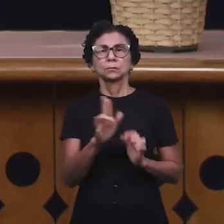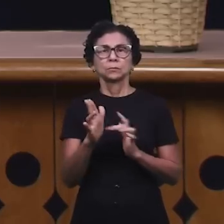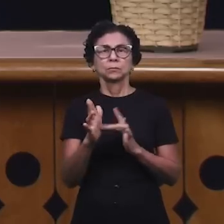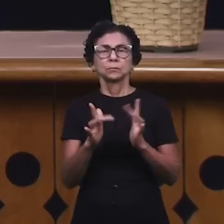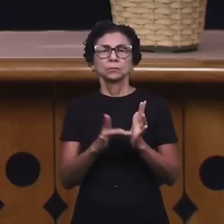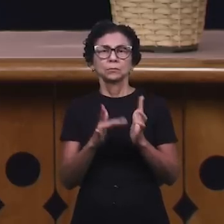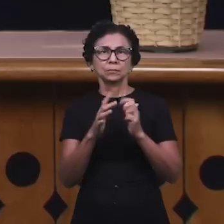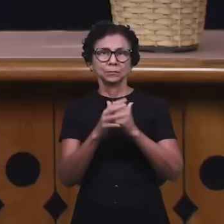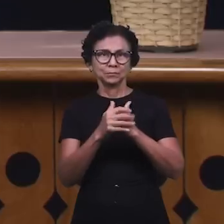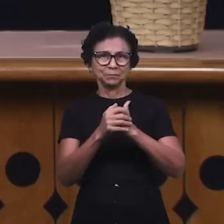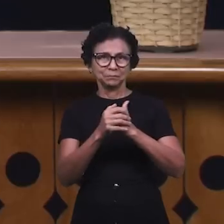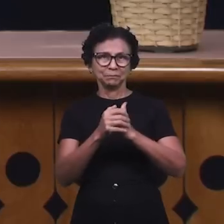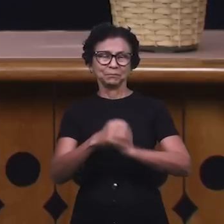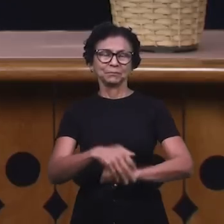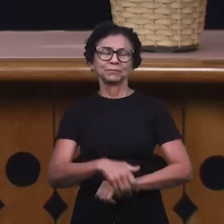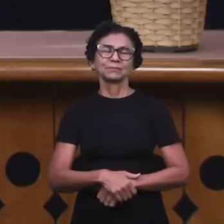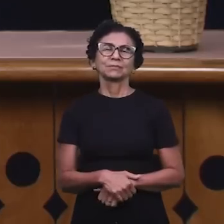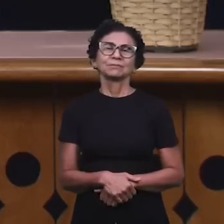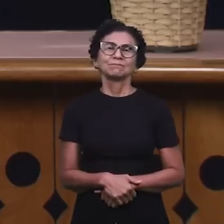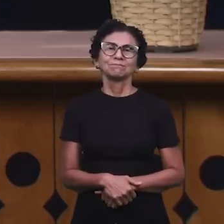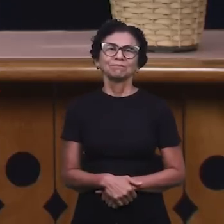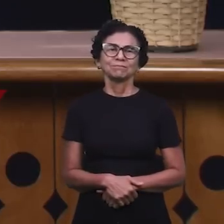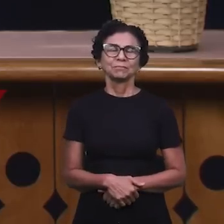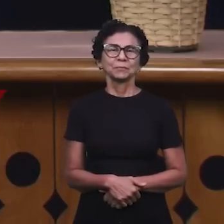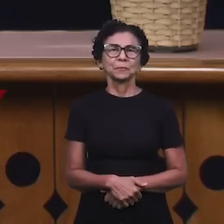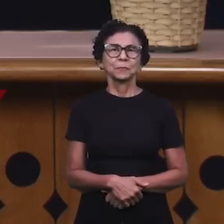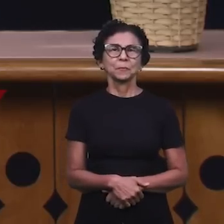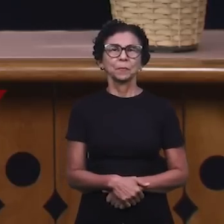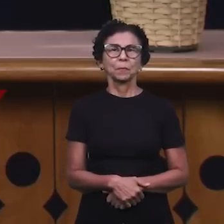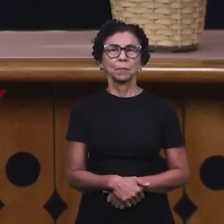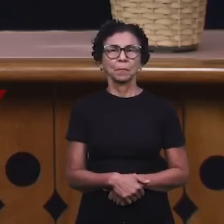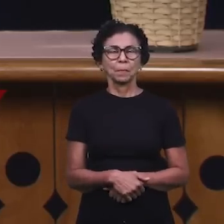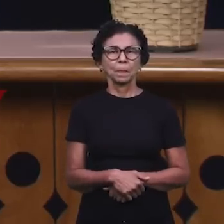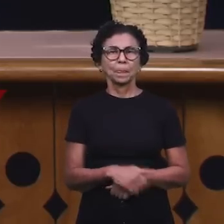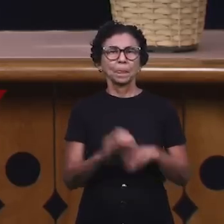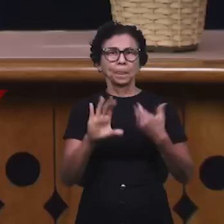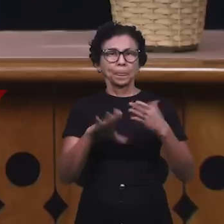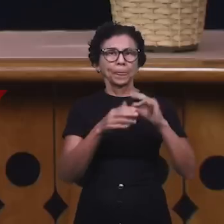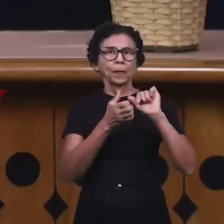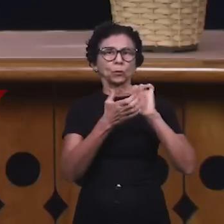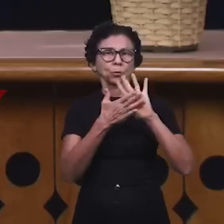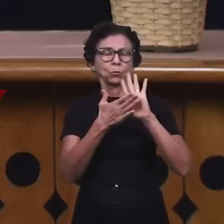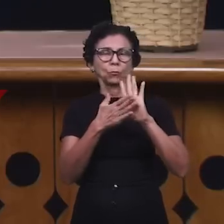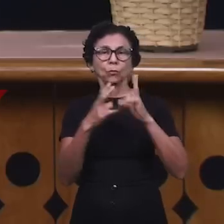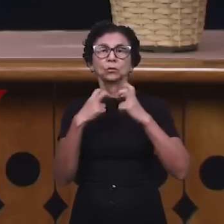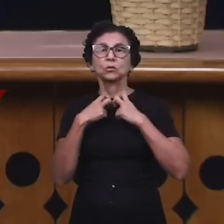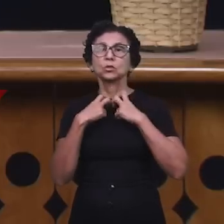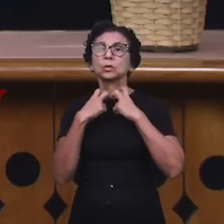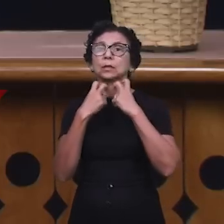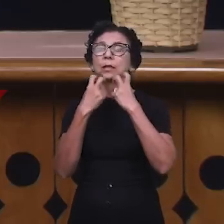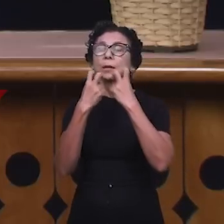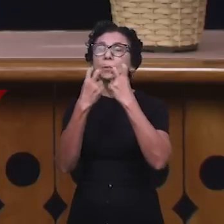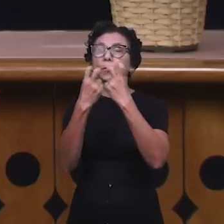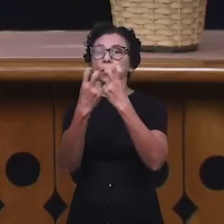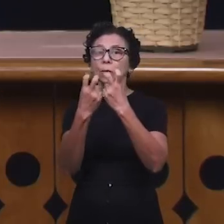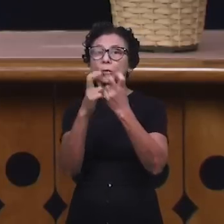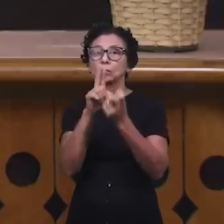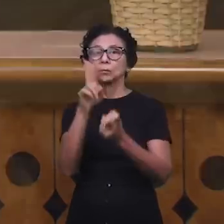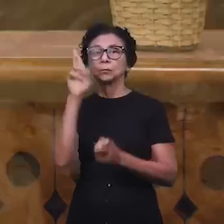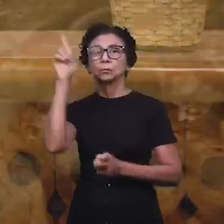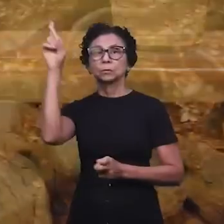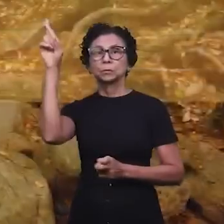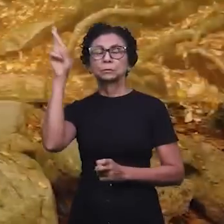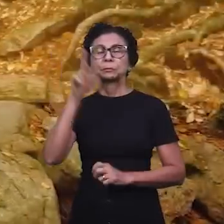do Senhor Jesus. Amém. Estaremos cantando um louvor de clamor, invocando o nome do